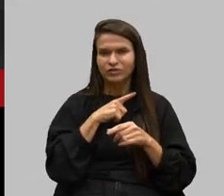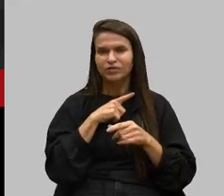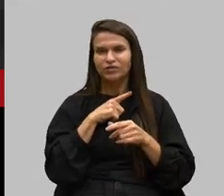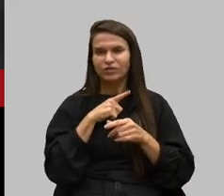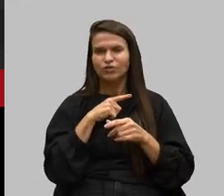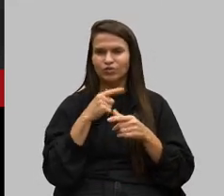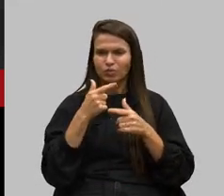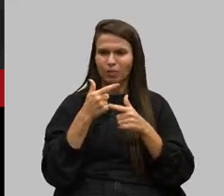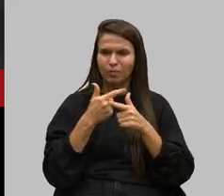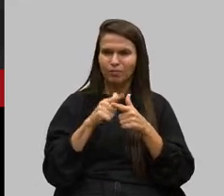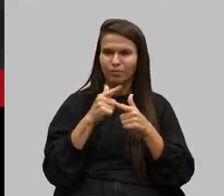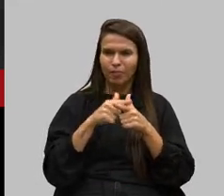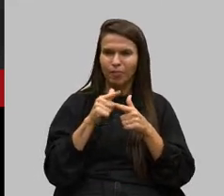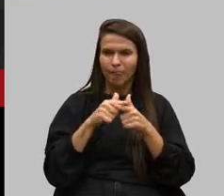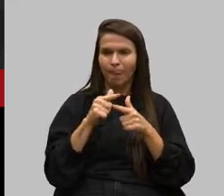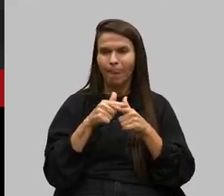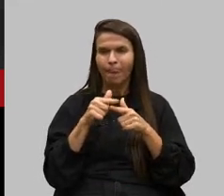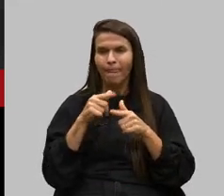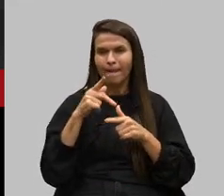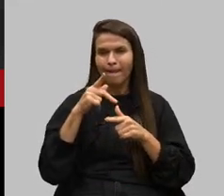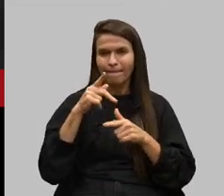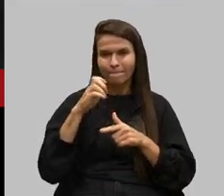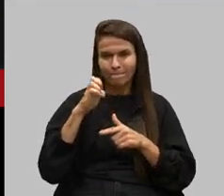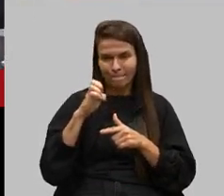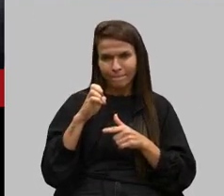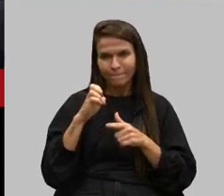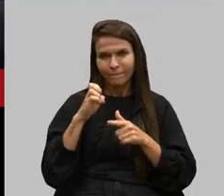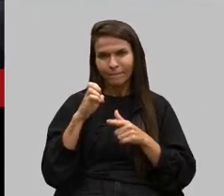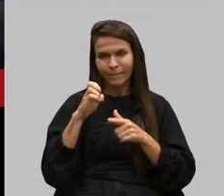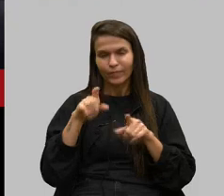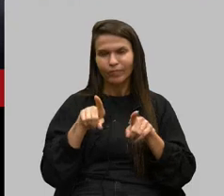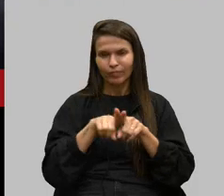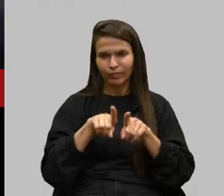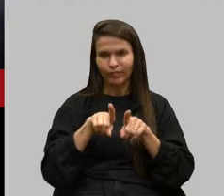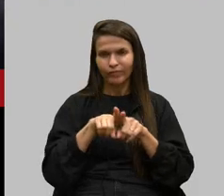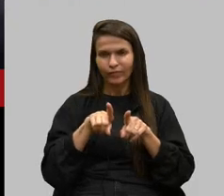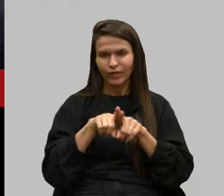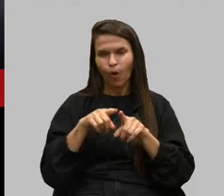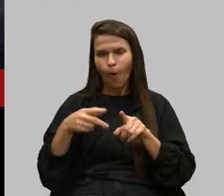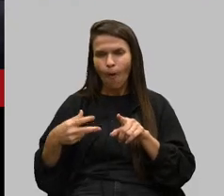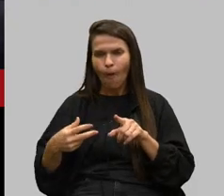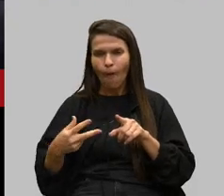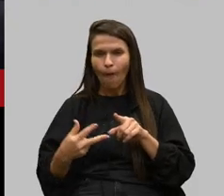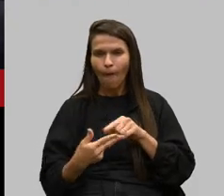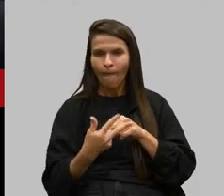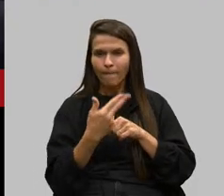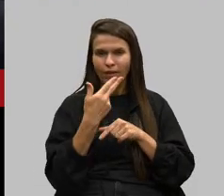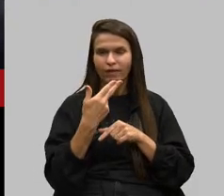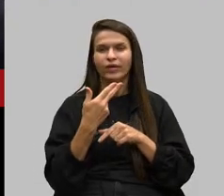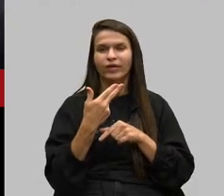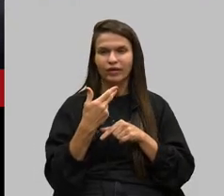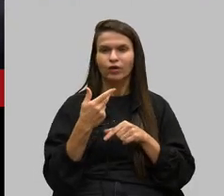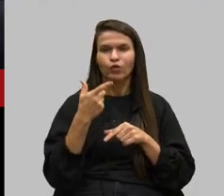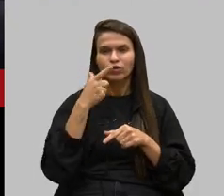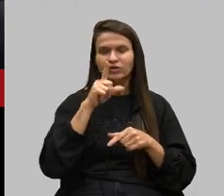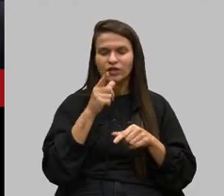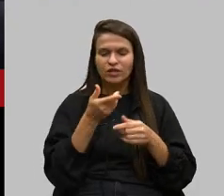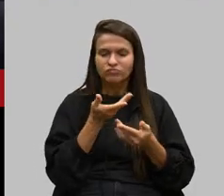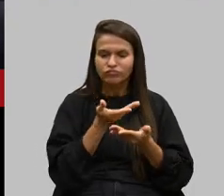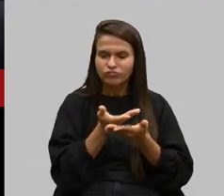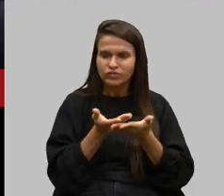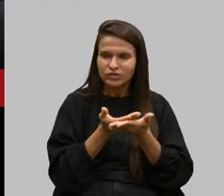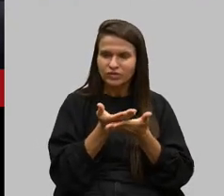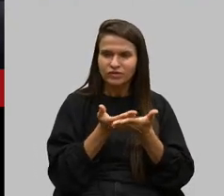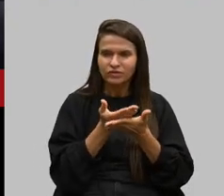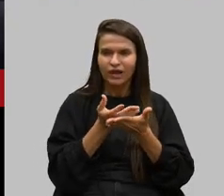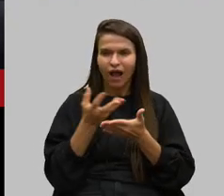congênito de quadril pé equino congênito M tratei muito consegui recuperar muitas crianças Então